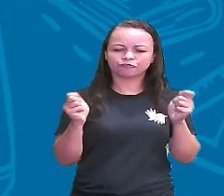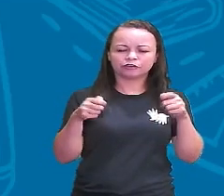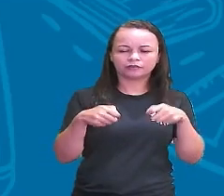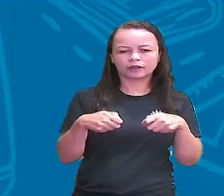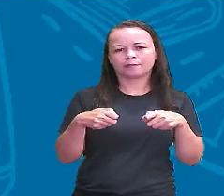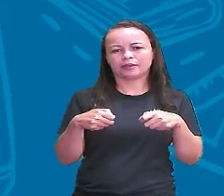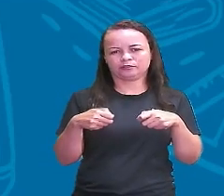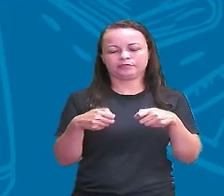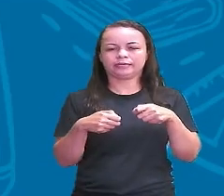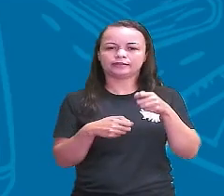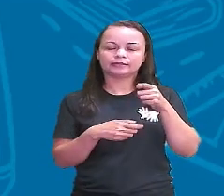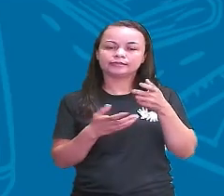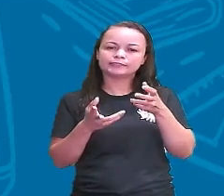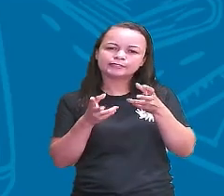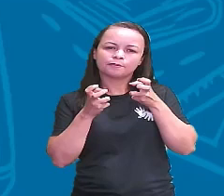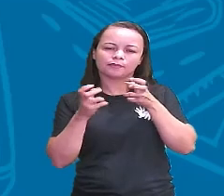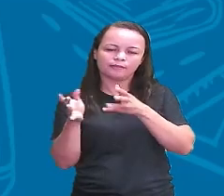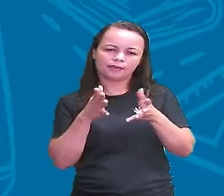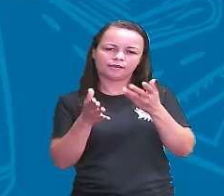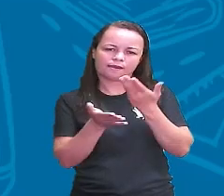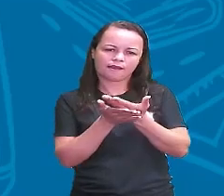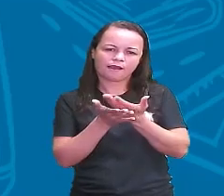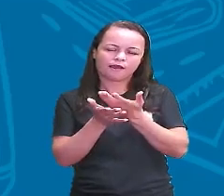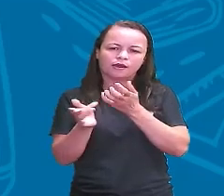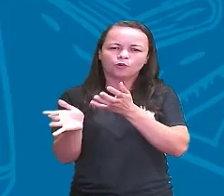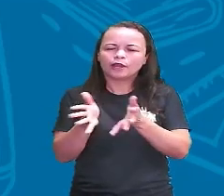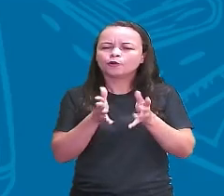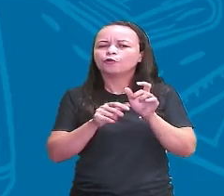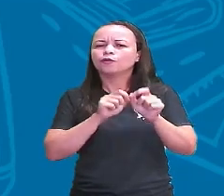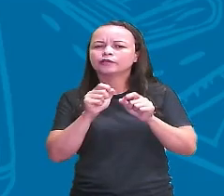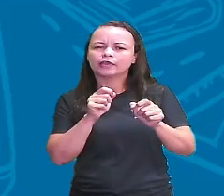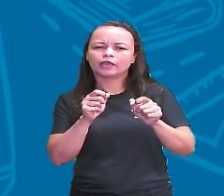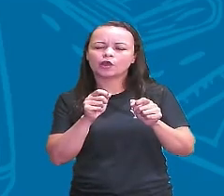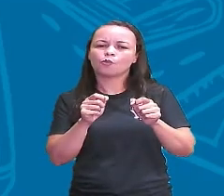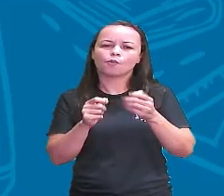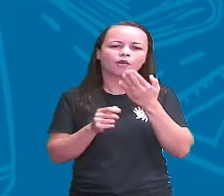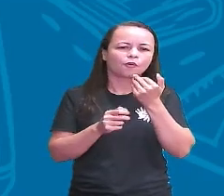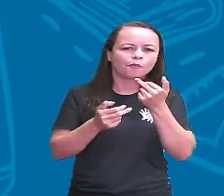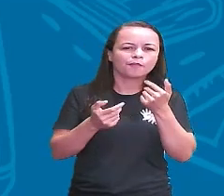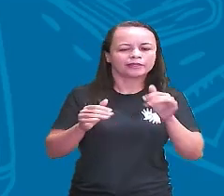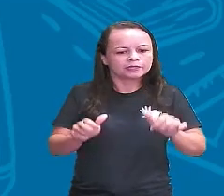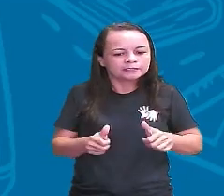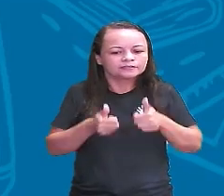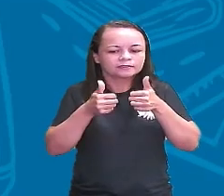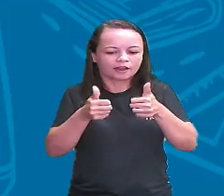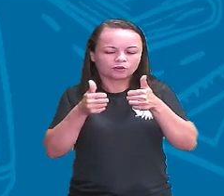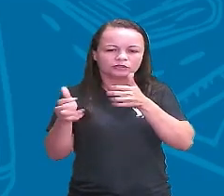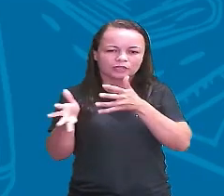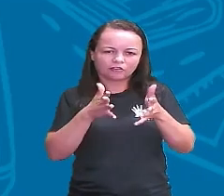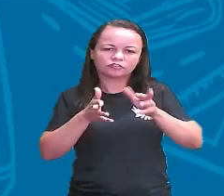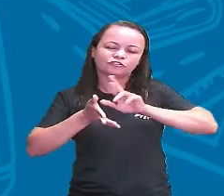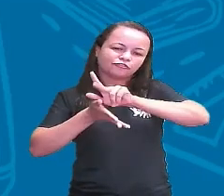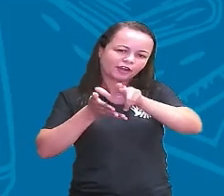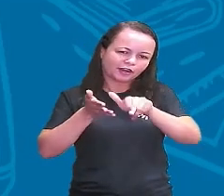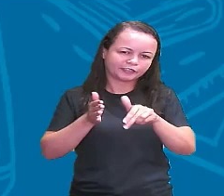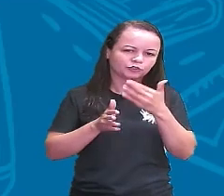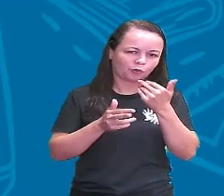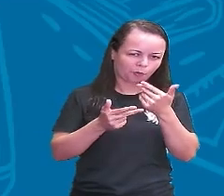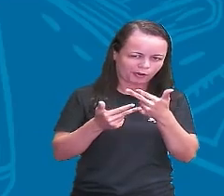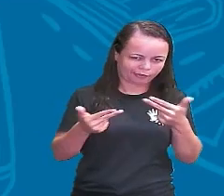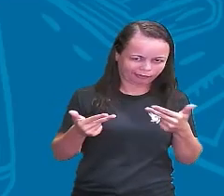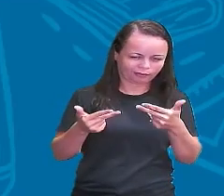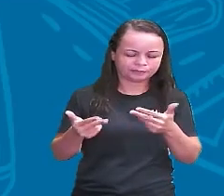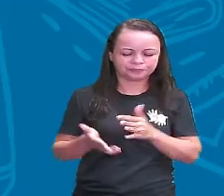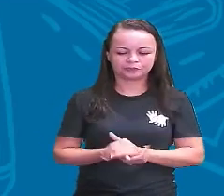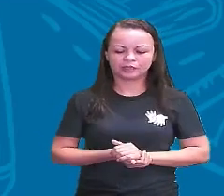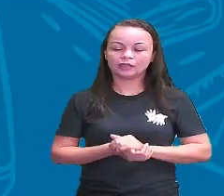a importância de uma alimentação saudável e identificar a origem dos diferentes alimentos, tá certo? Então,